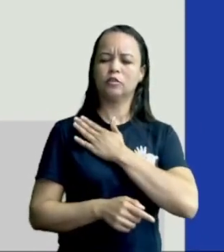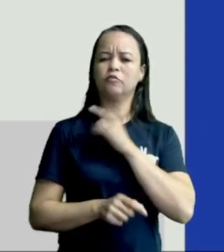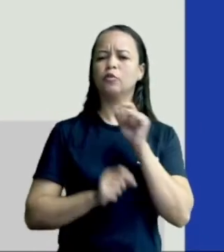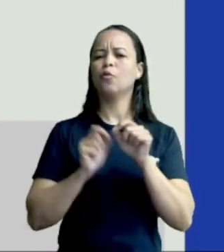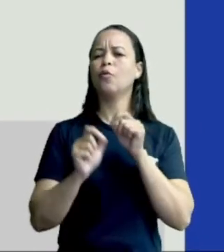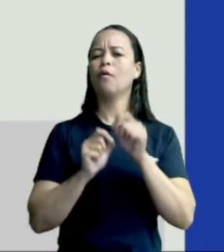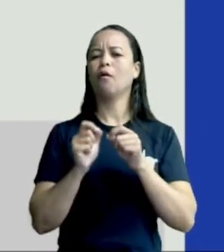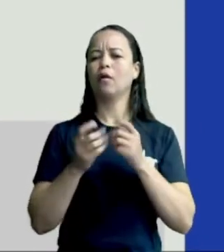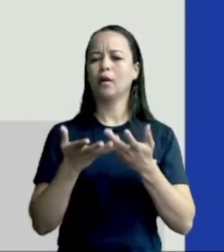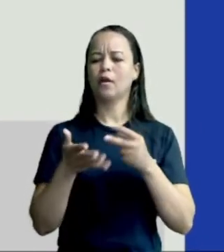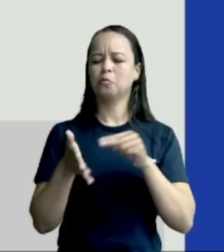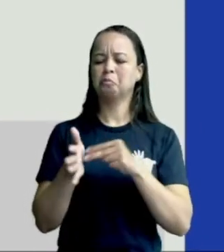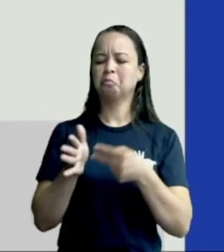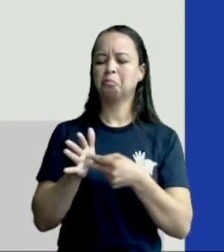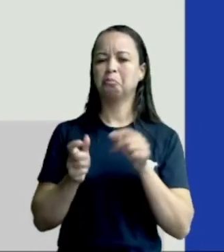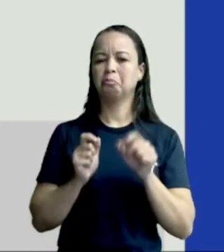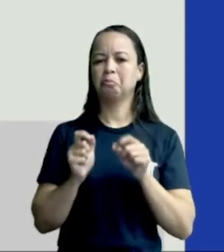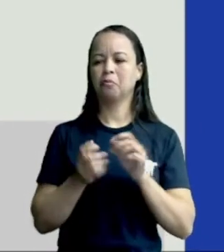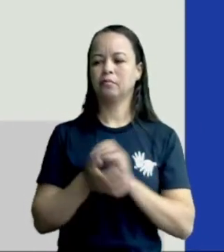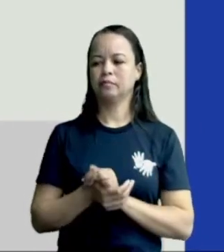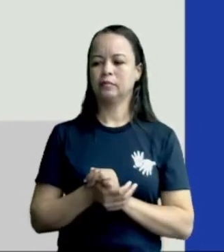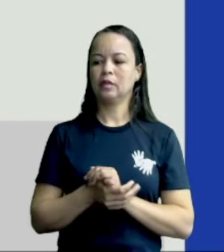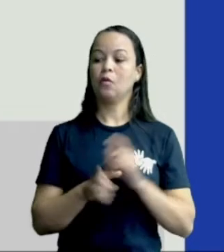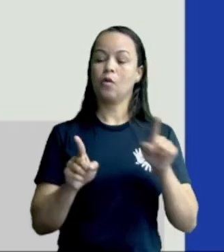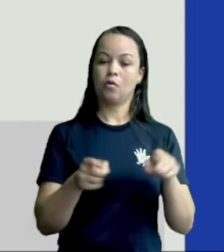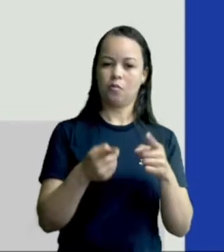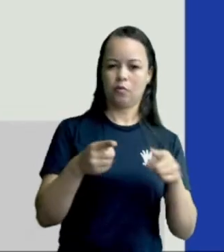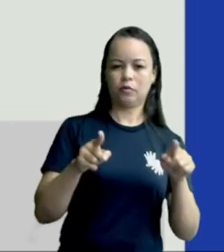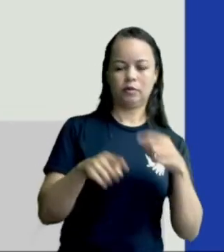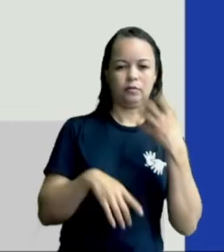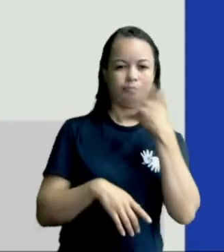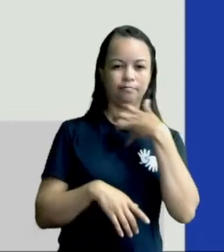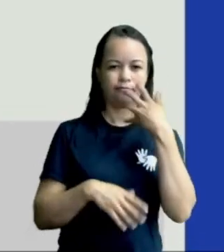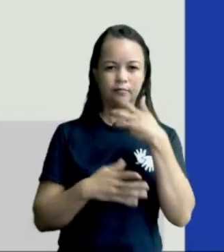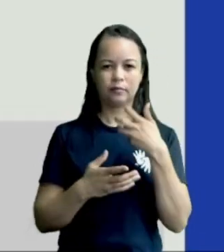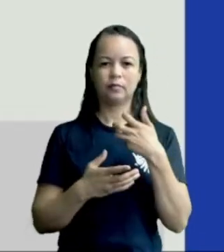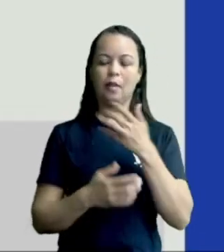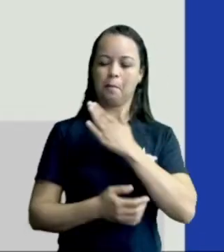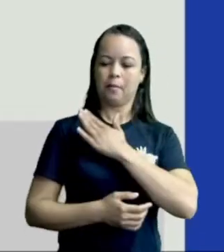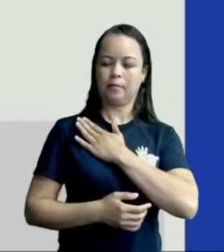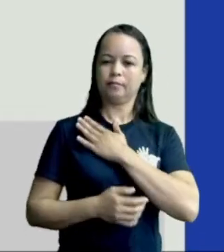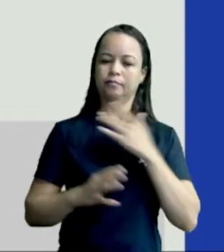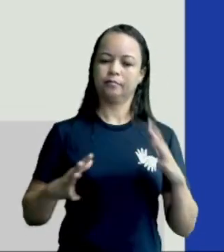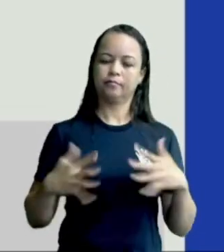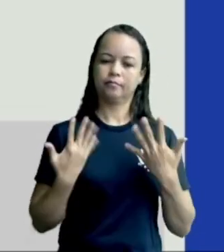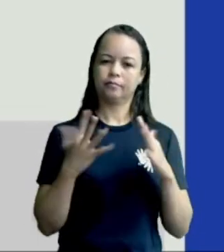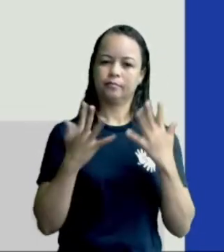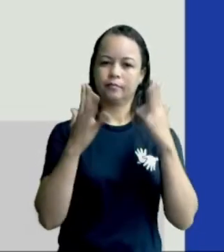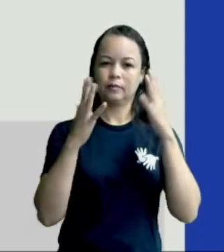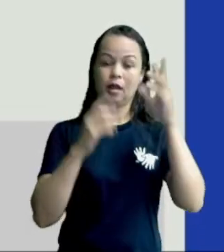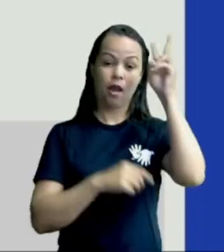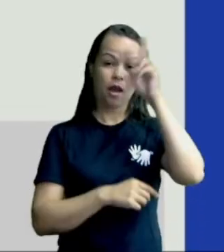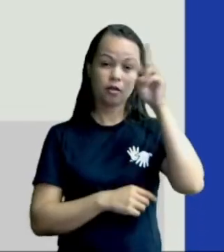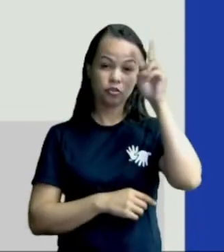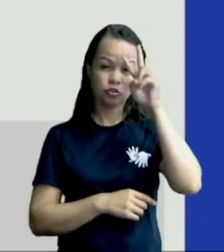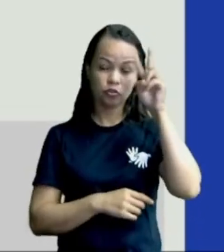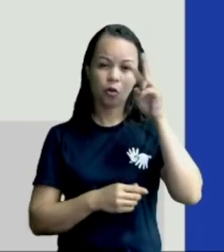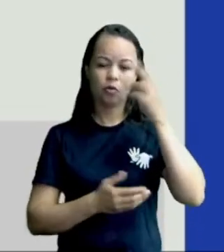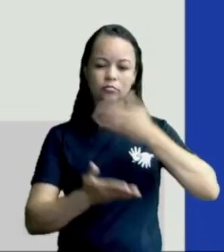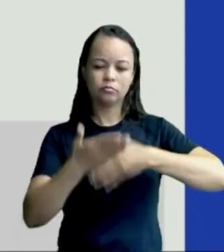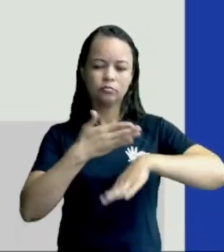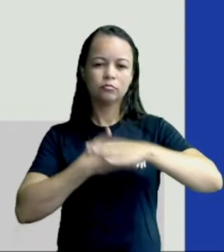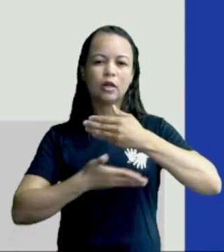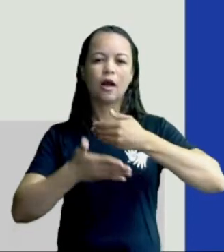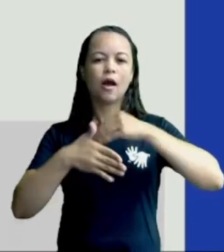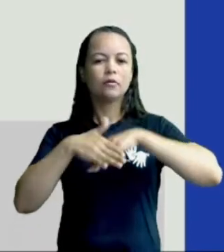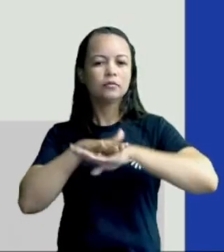isso? Uma composição musical patriótica que evoca e elogia a história, as tradições e